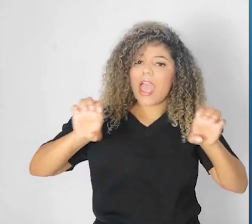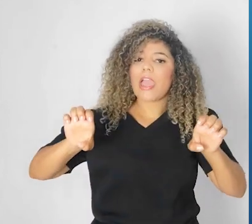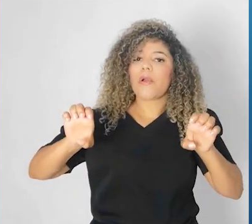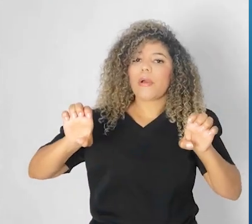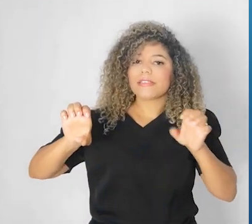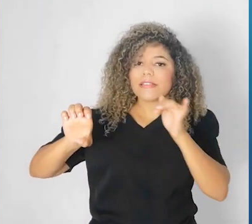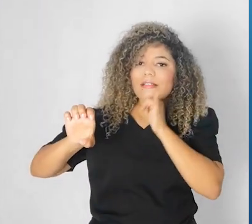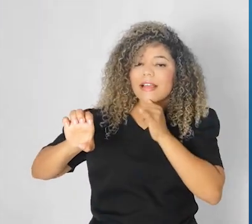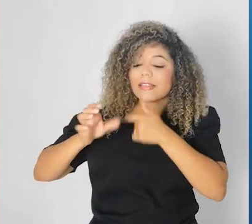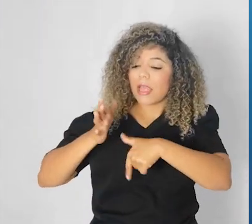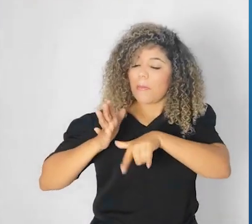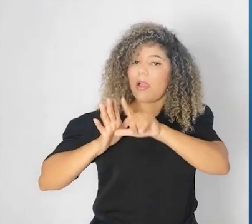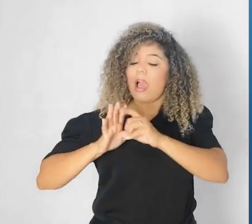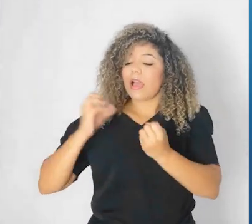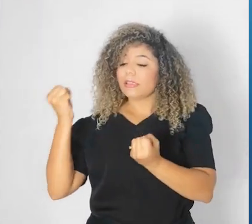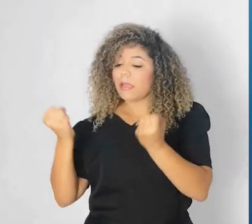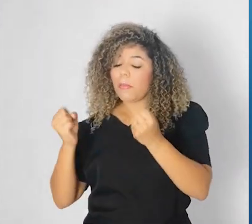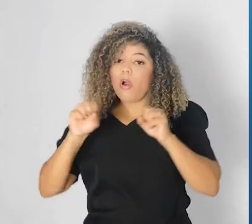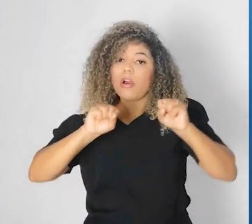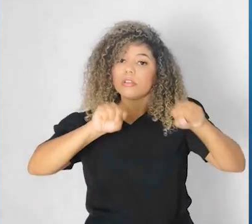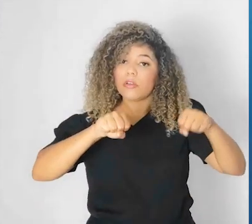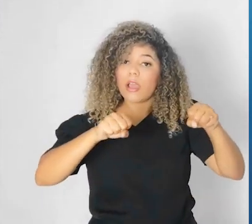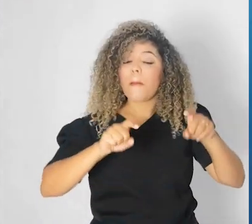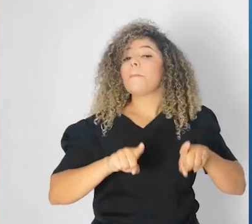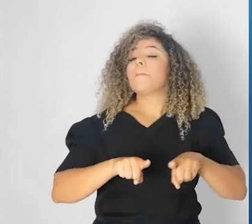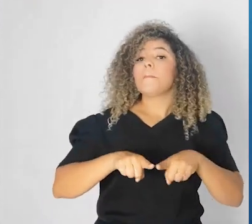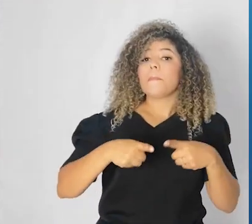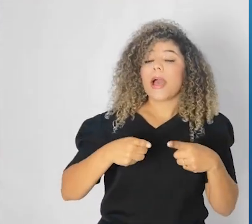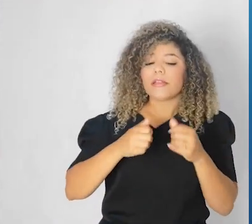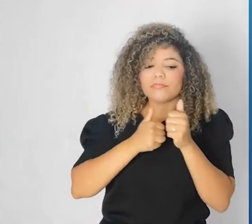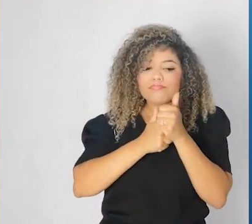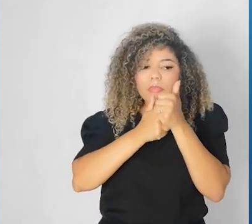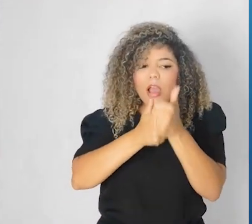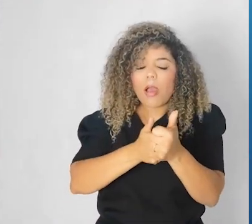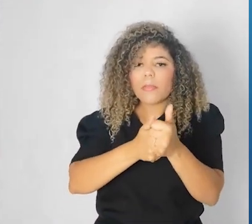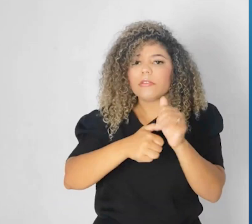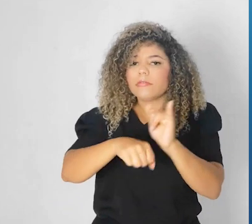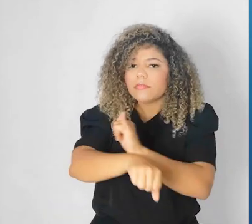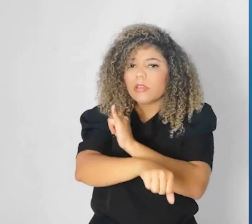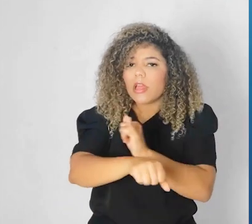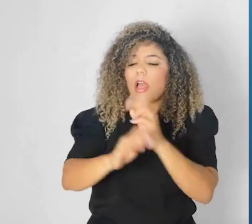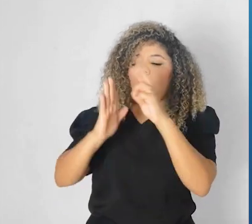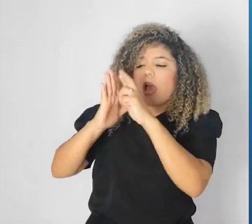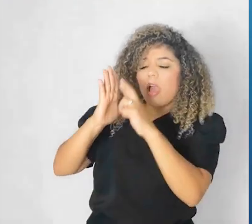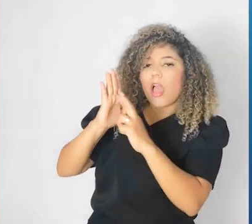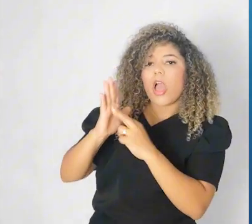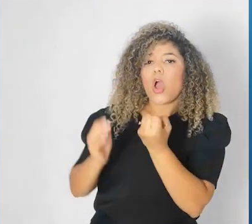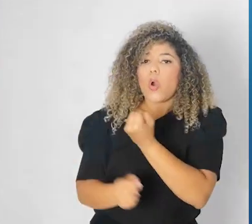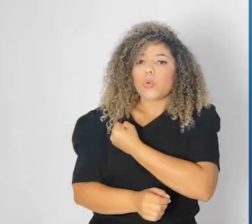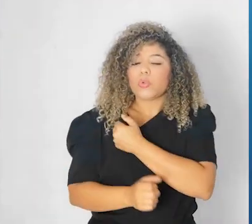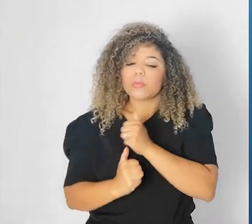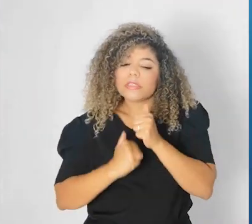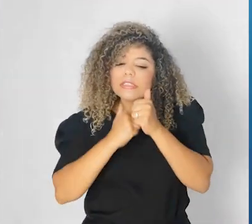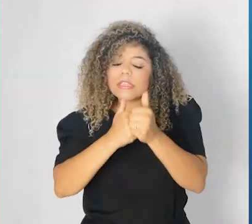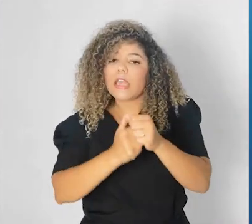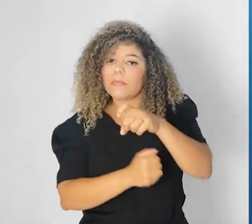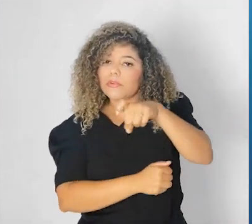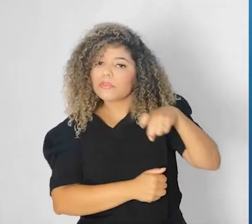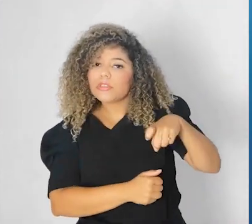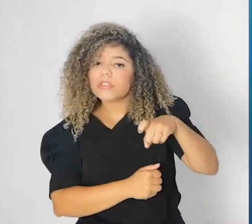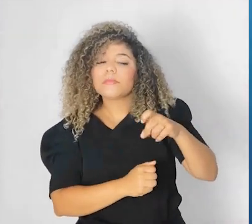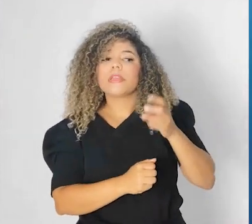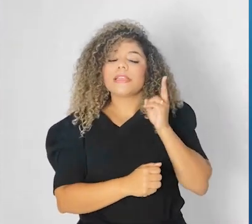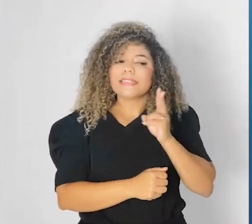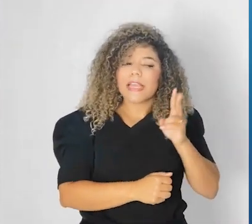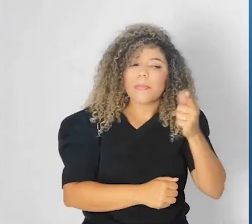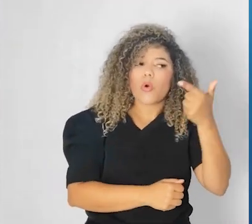anterior das motos e dos carros, e obedecendo esse seguinte aí, que sempre é um número acompanhado com x e um número acompanhado de y,